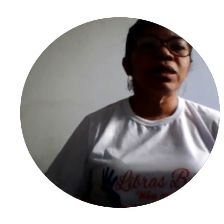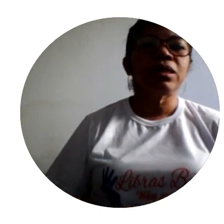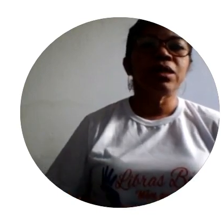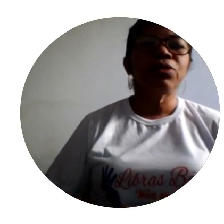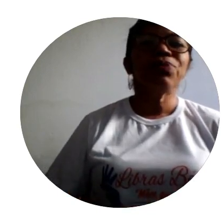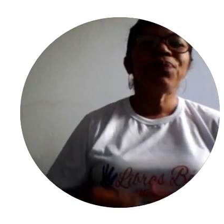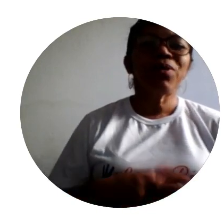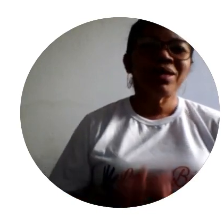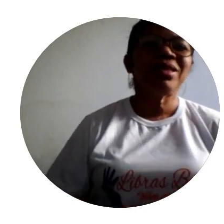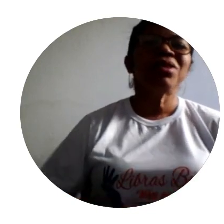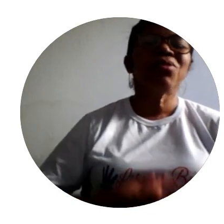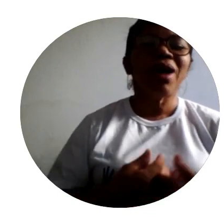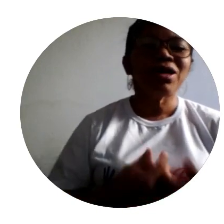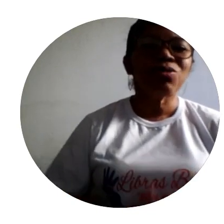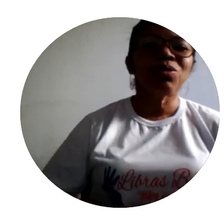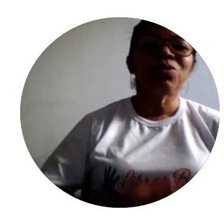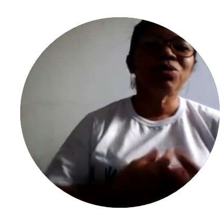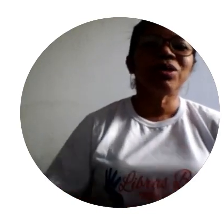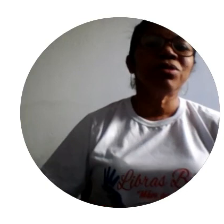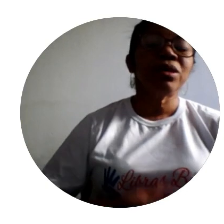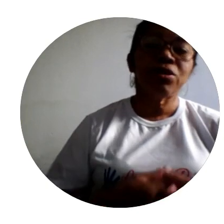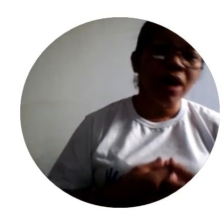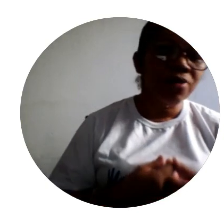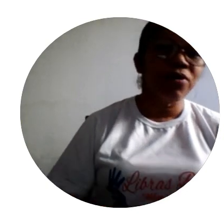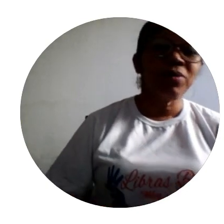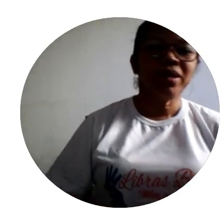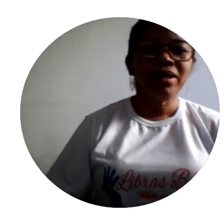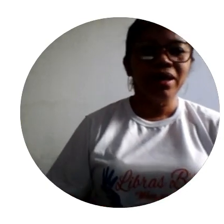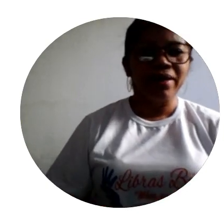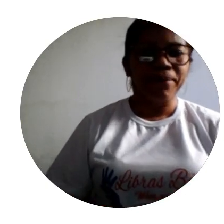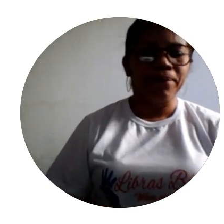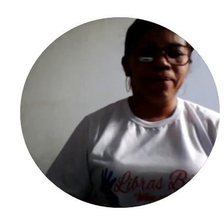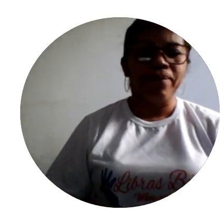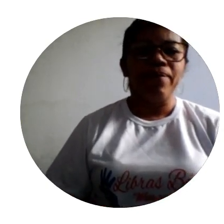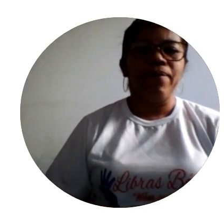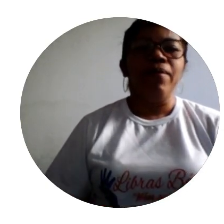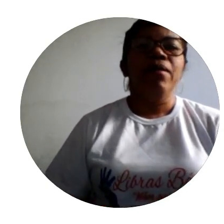quando eu aceito a sua cultura, o seu direito, a forma que ele é.